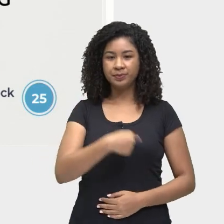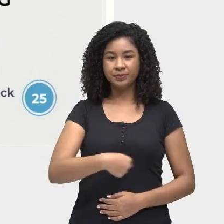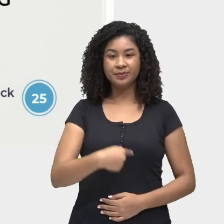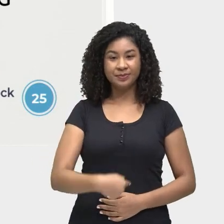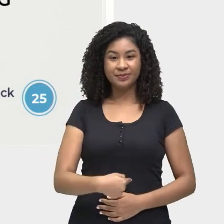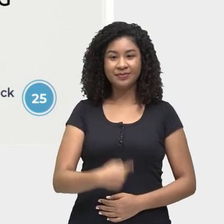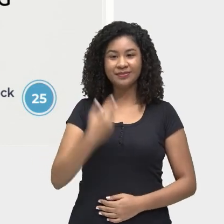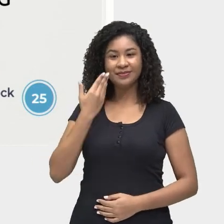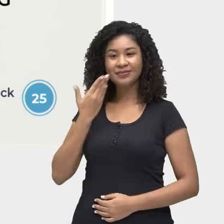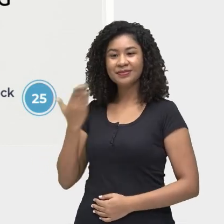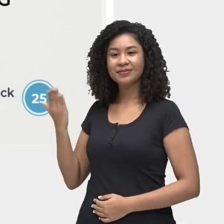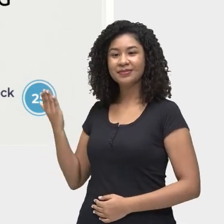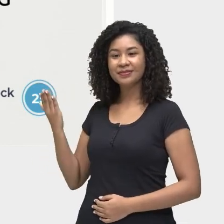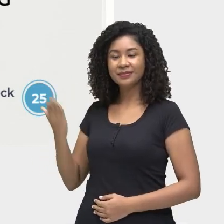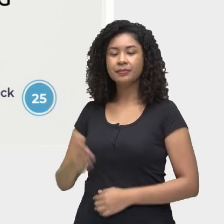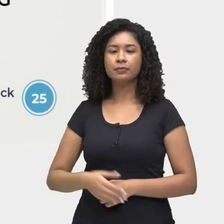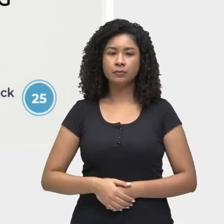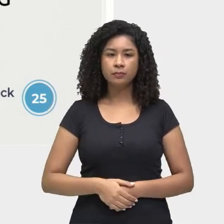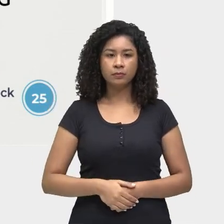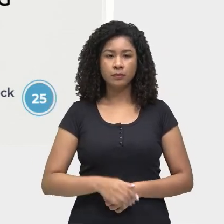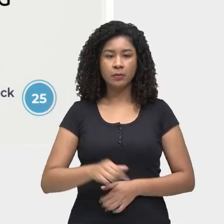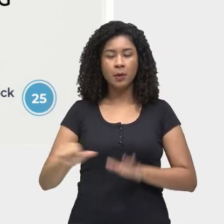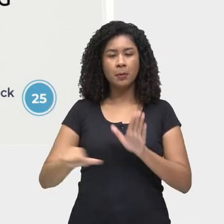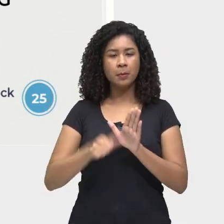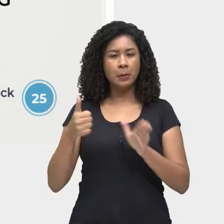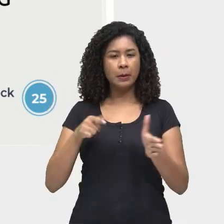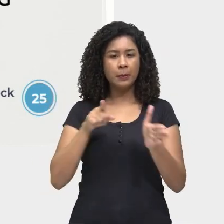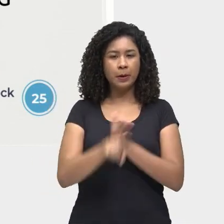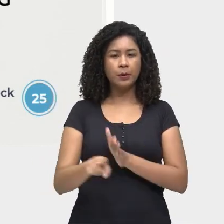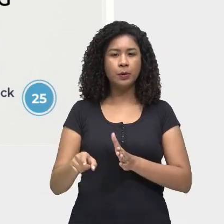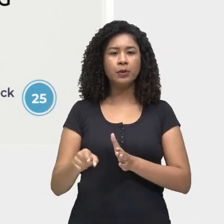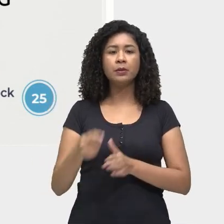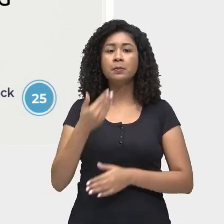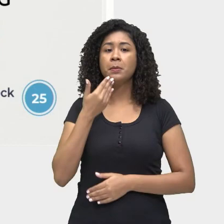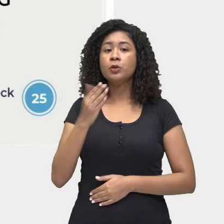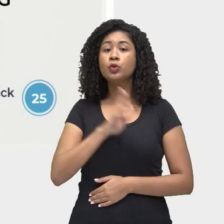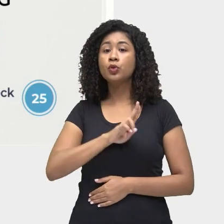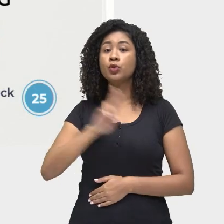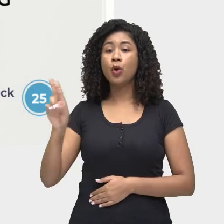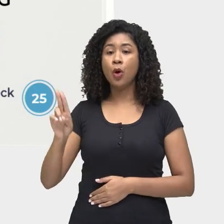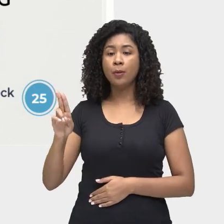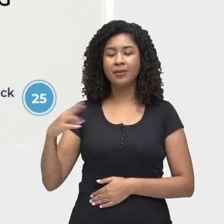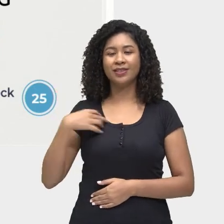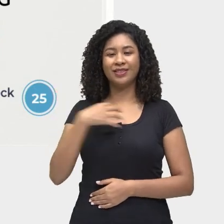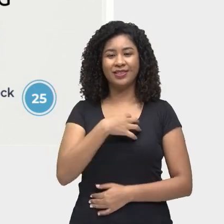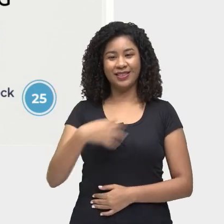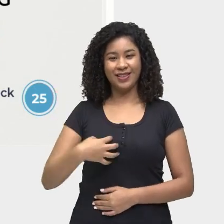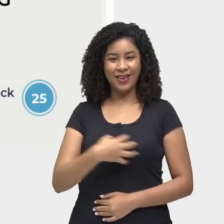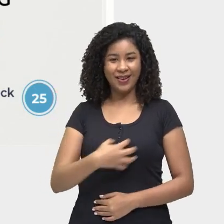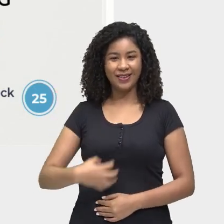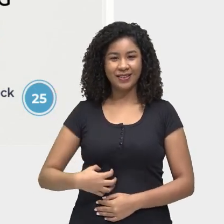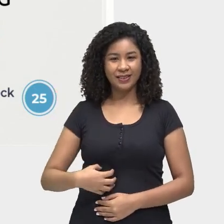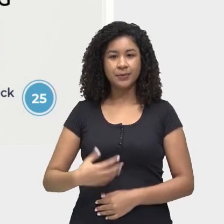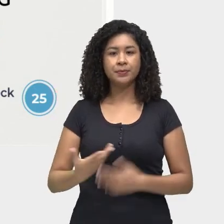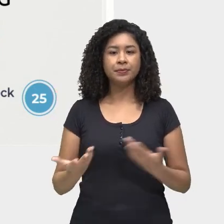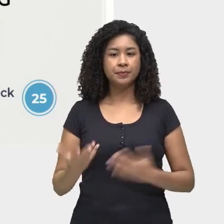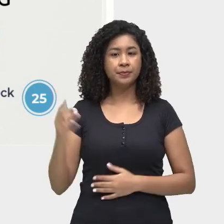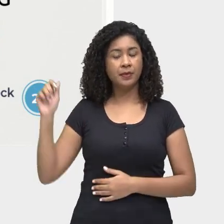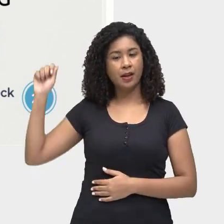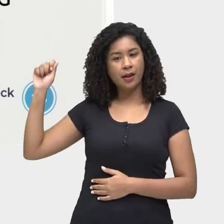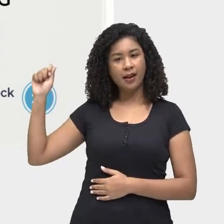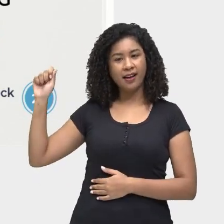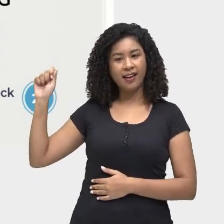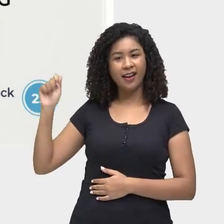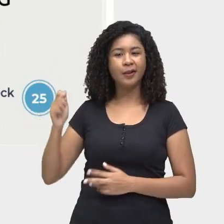todo, né? E pedindo alguns desses órgãos. Então a letra A, como vocês podem observar